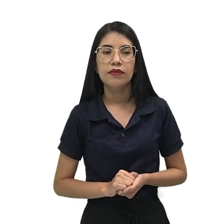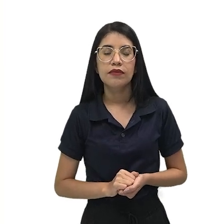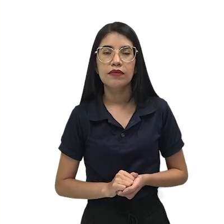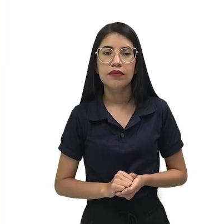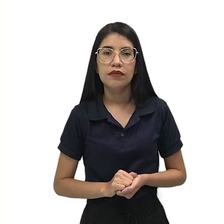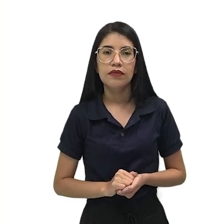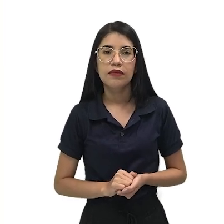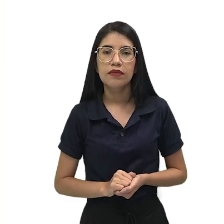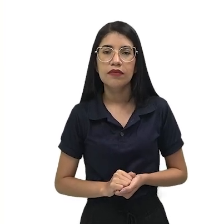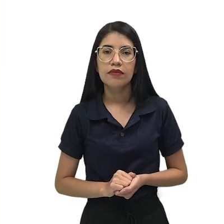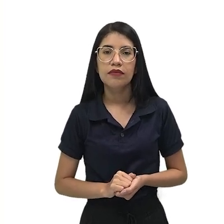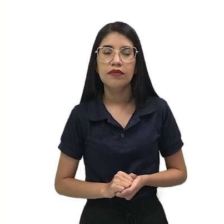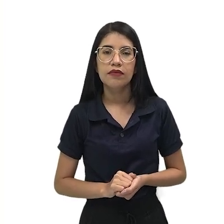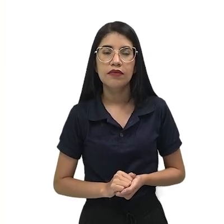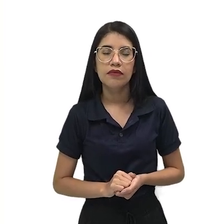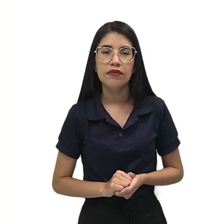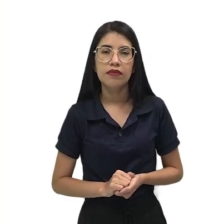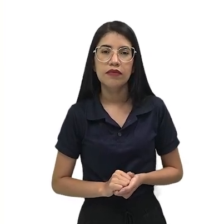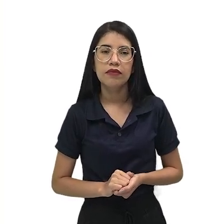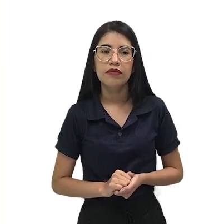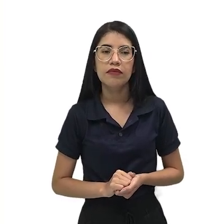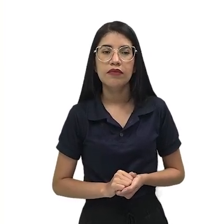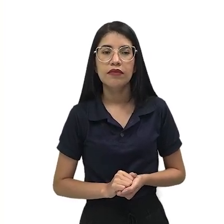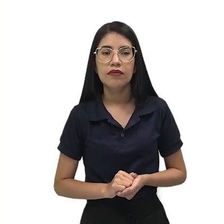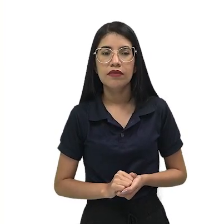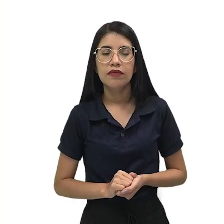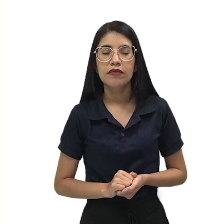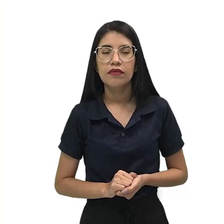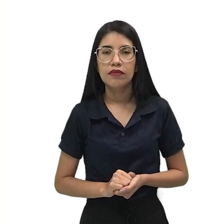No exemplo I, eu tenho